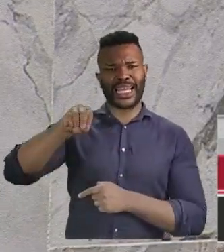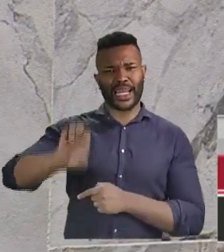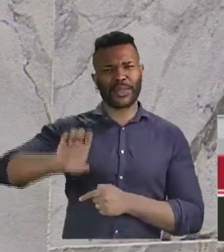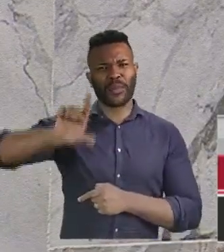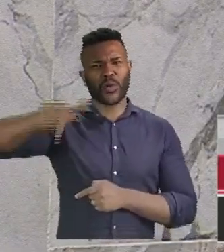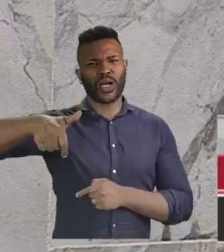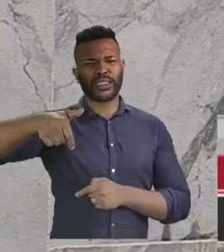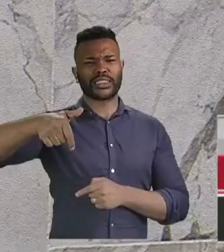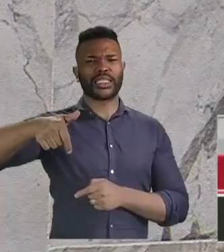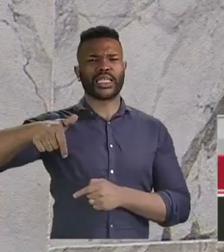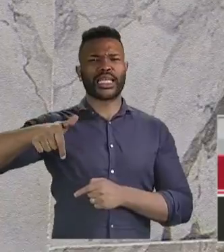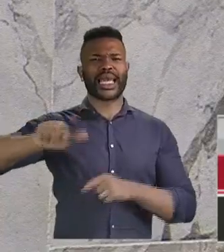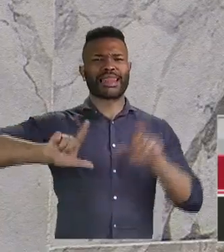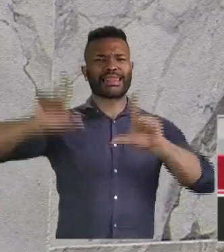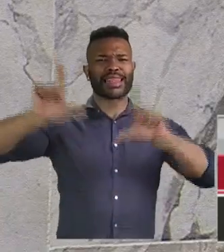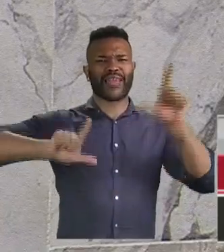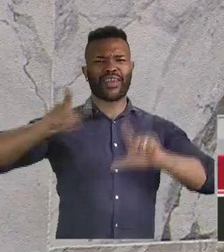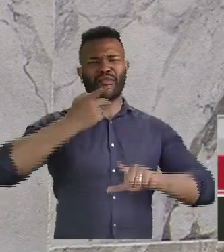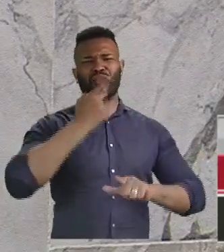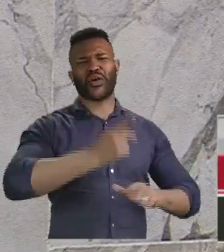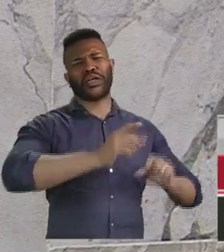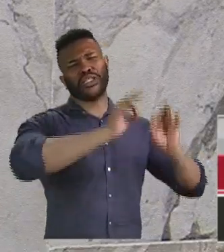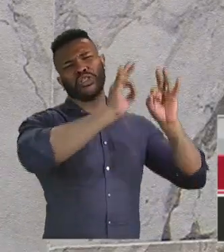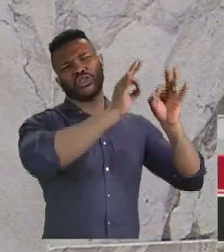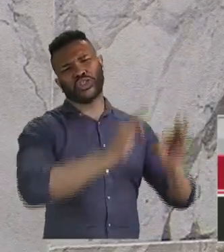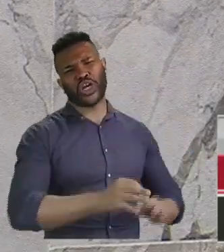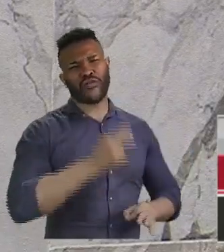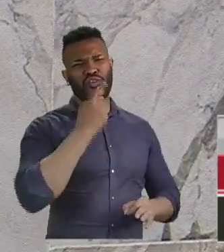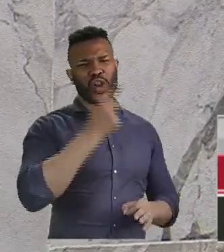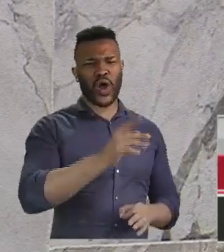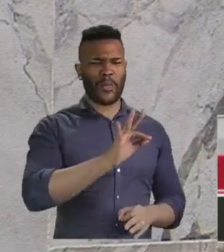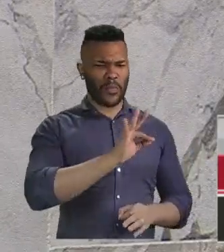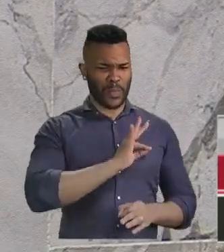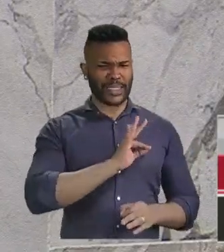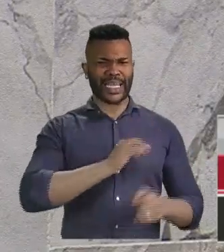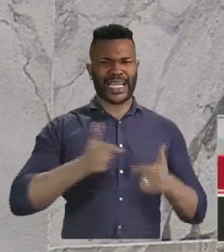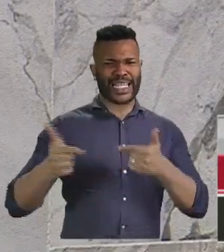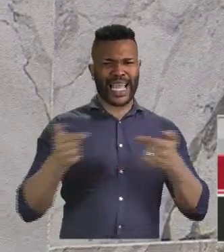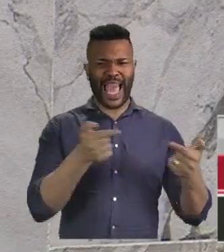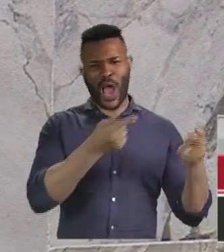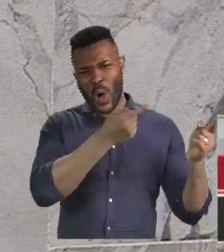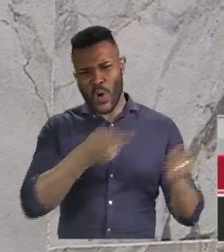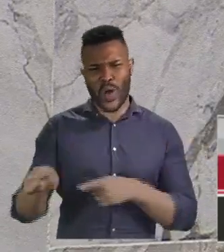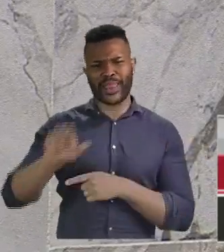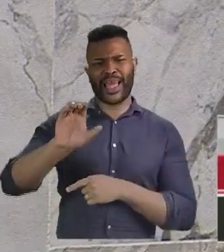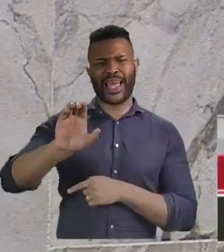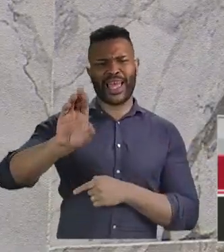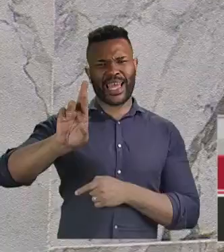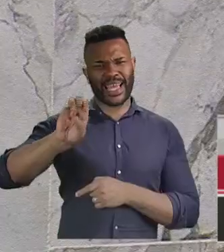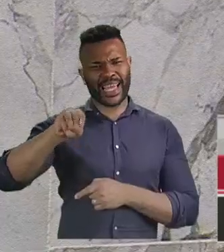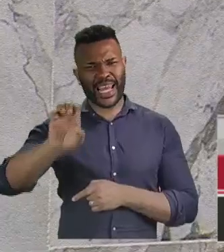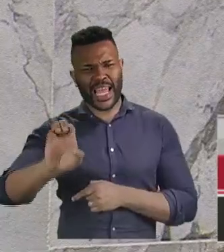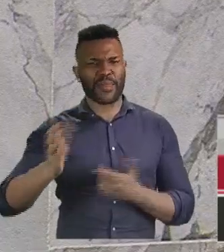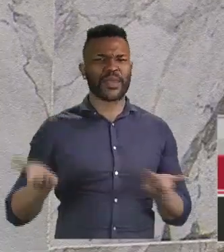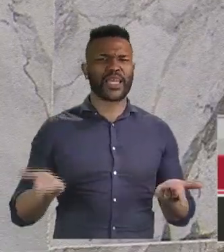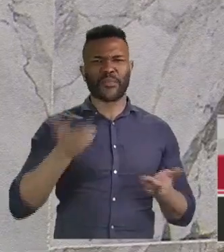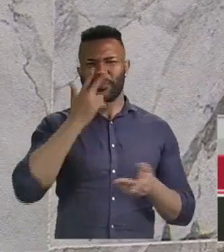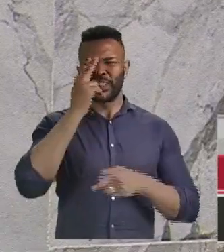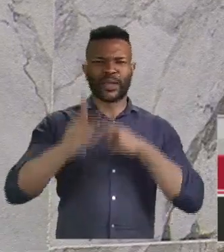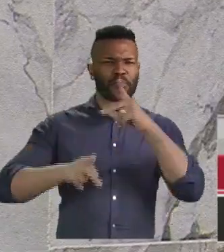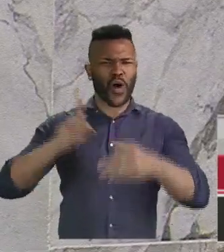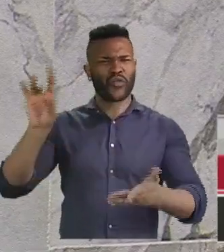ridicularizado por uma determinada rede de televisão, dizendo que quando eu falava que a polícia estava em guerra contra o crime, é porque a gente tratava a população como